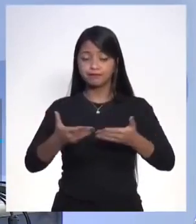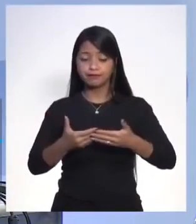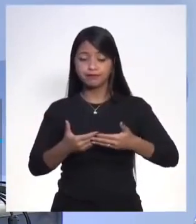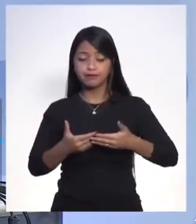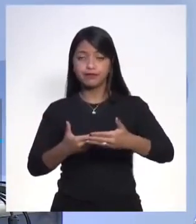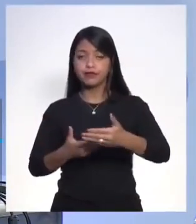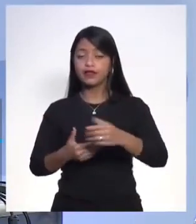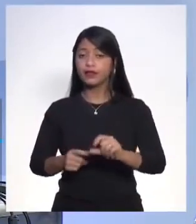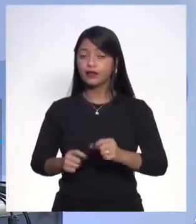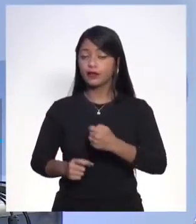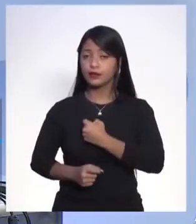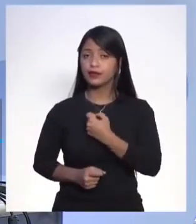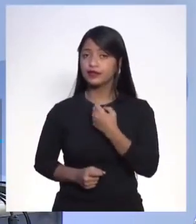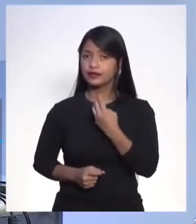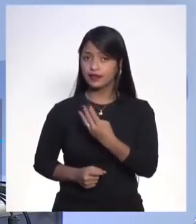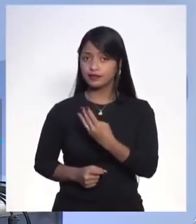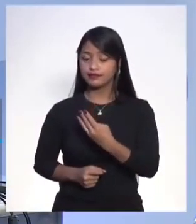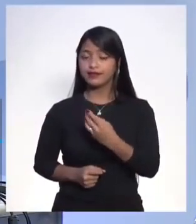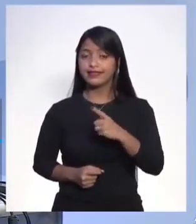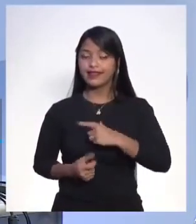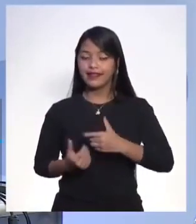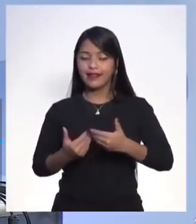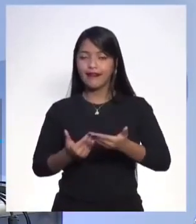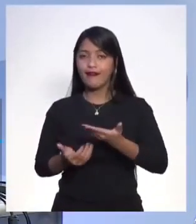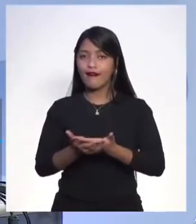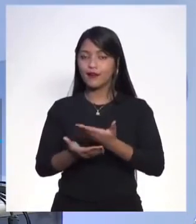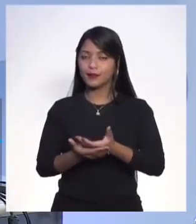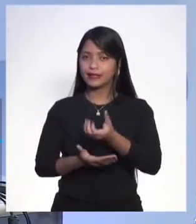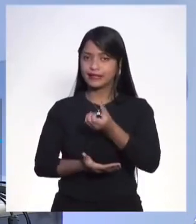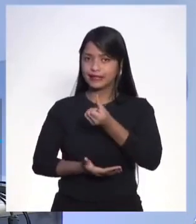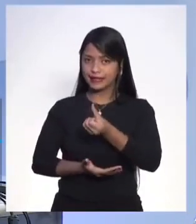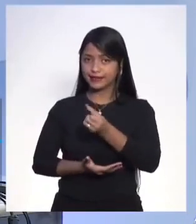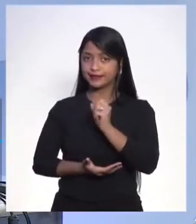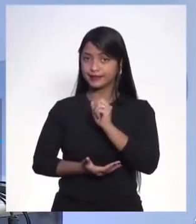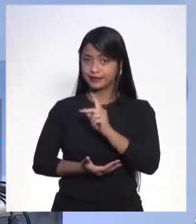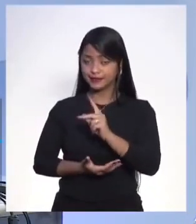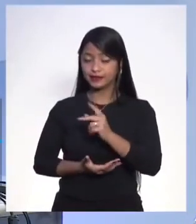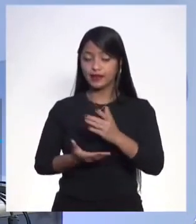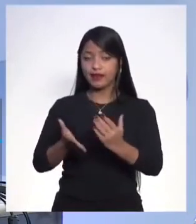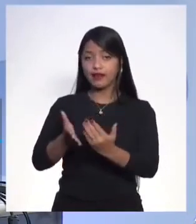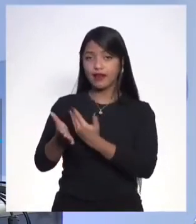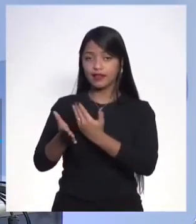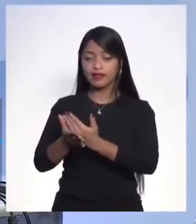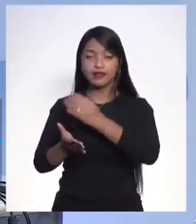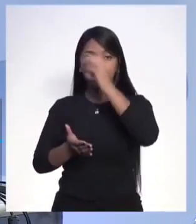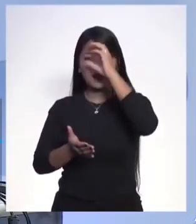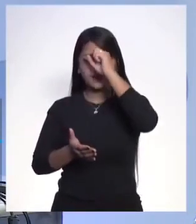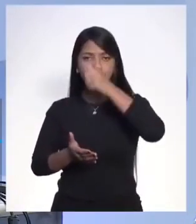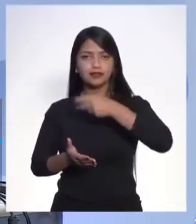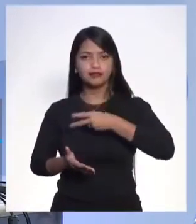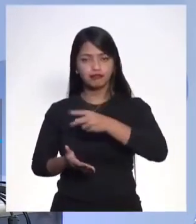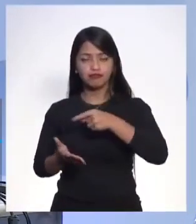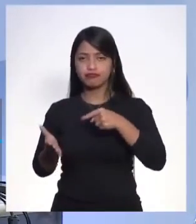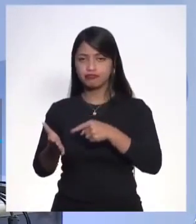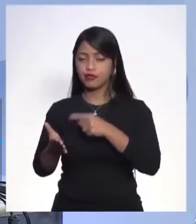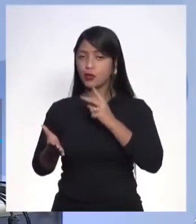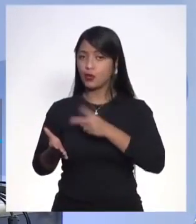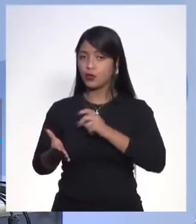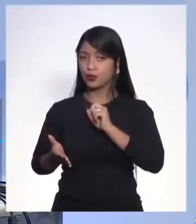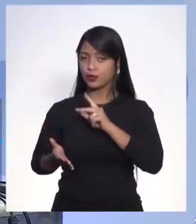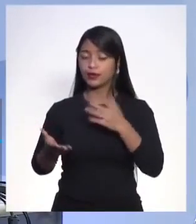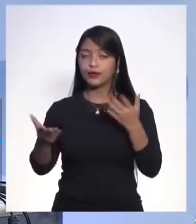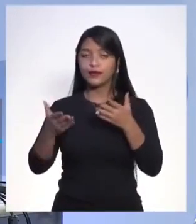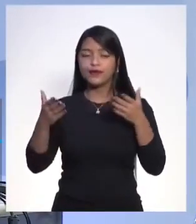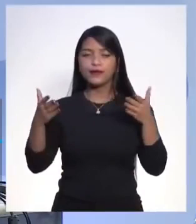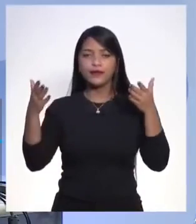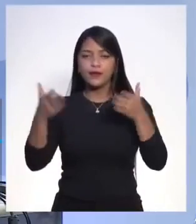aprendizagem 3, vamos às 6 aulas com ela, tá? Ainda no caderno Aprender Sempre. E é focada agora